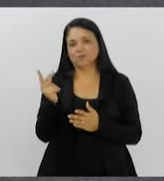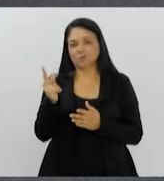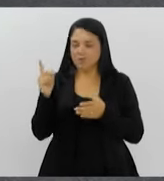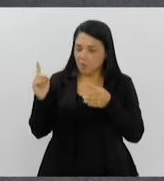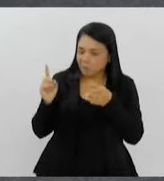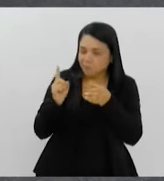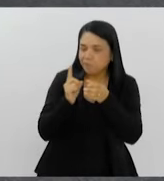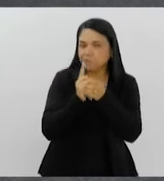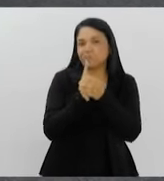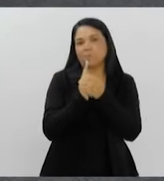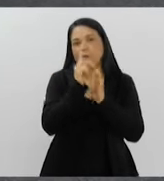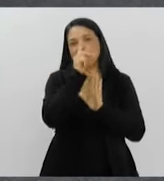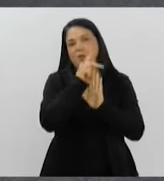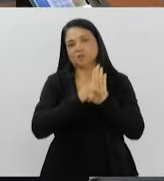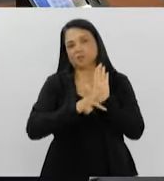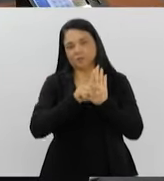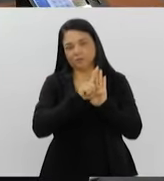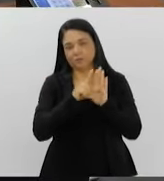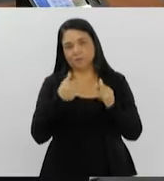coautoria do